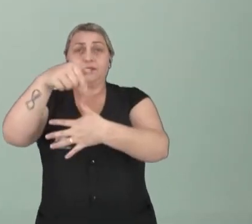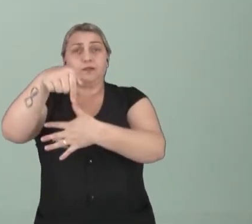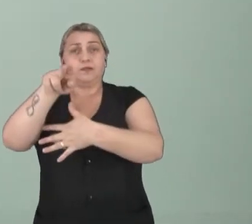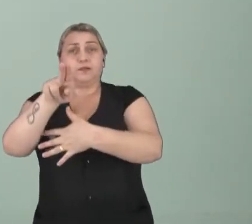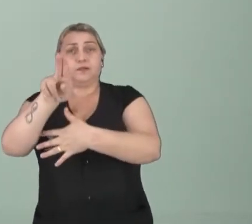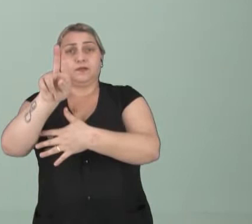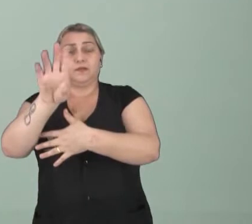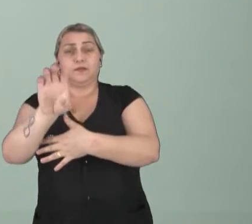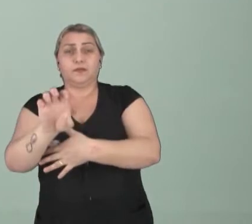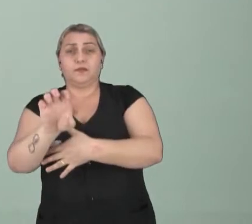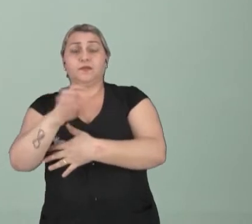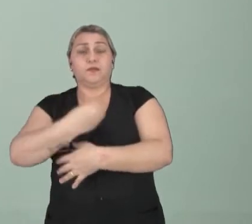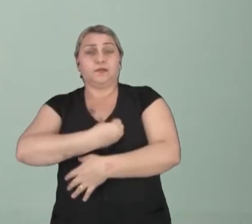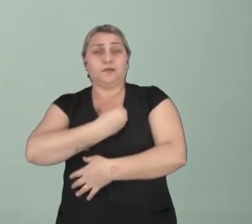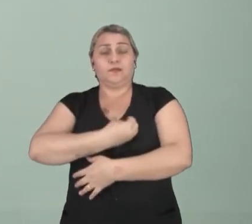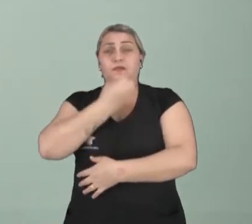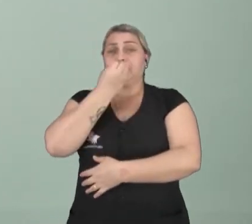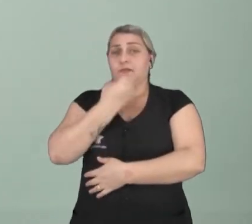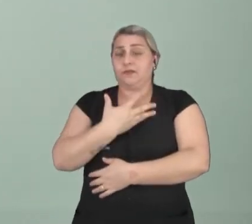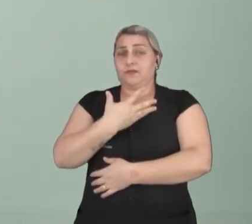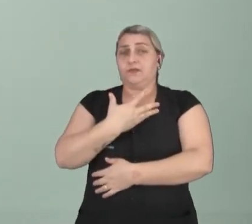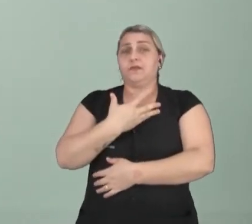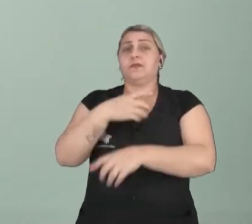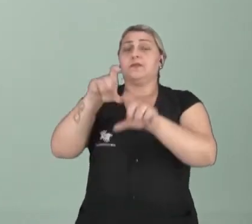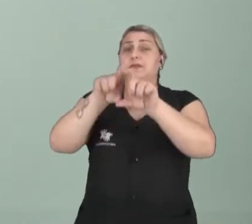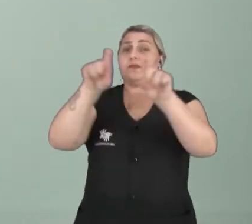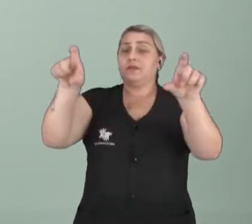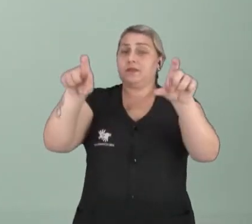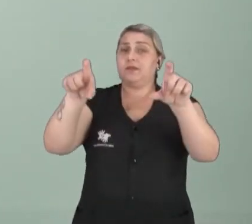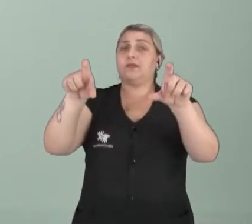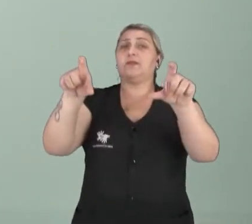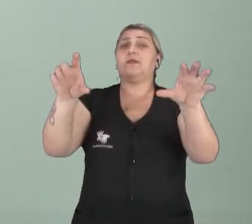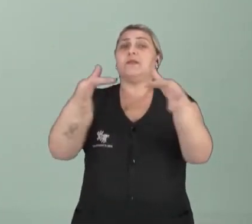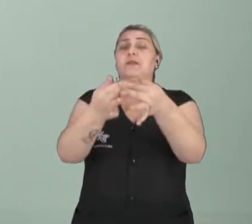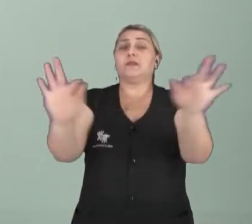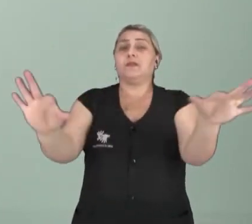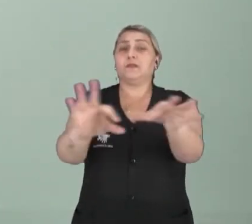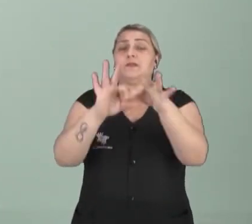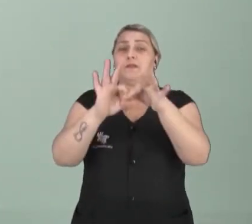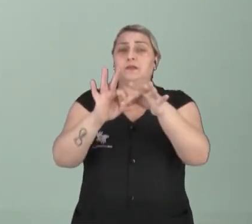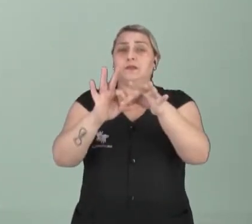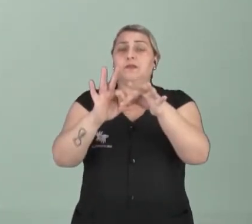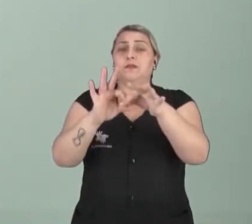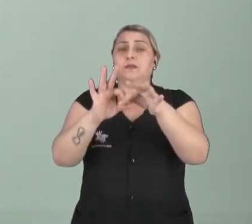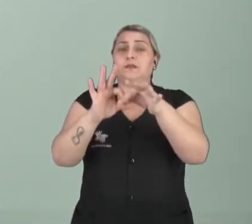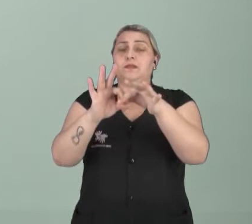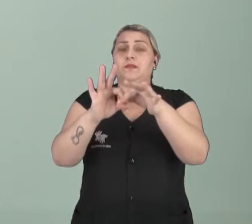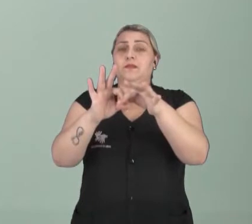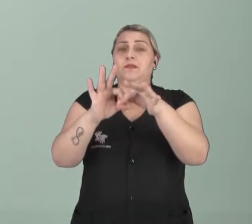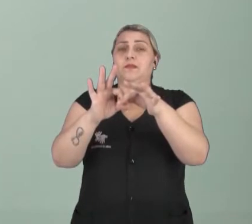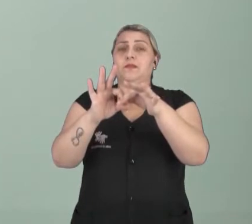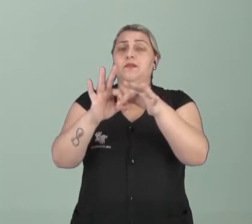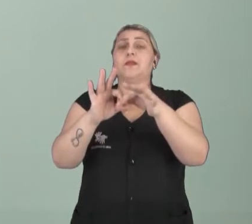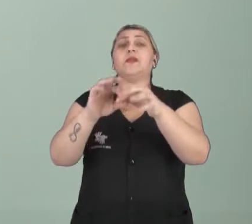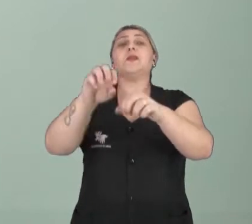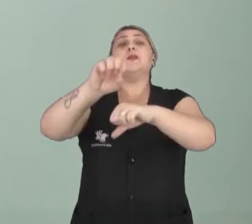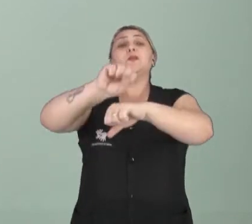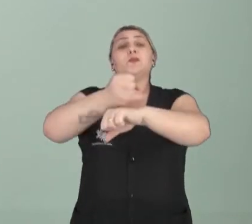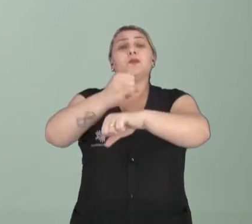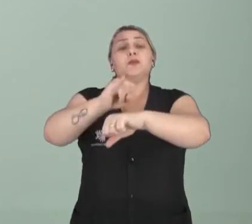que a vida é boa como a oração subordinada substantiva com função de sujeito,